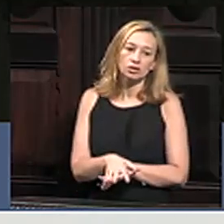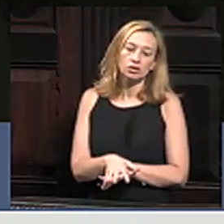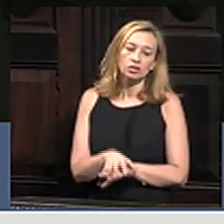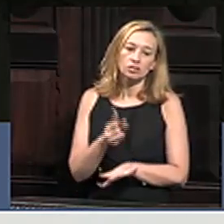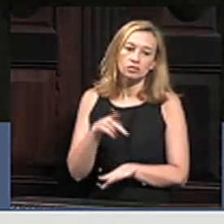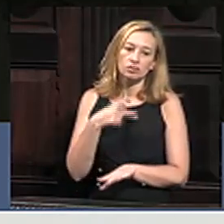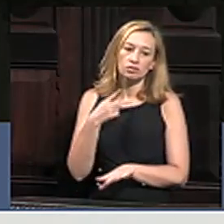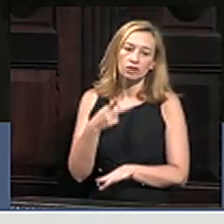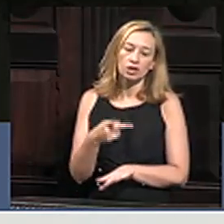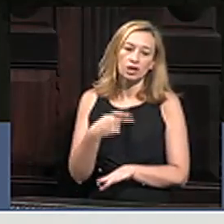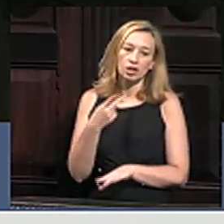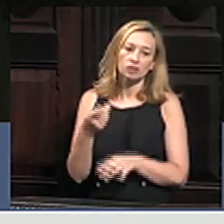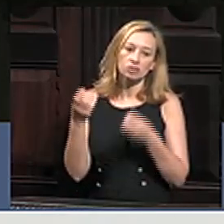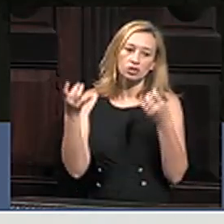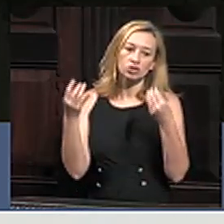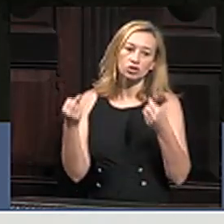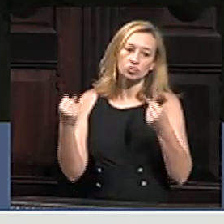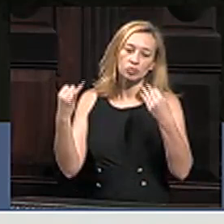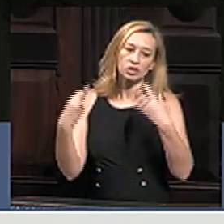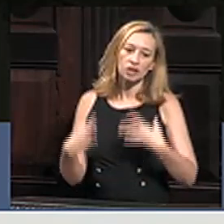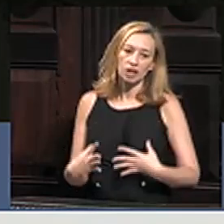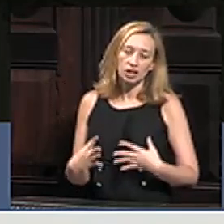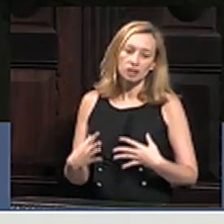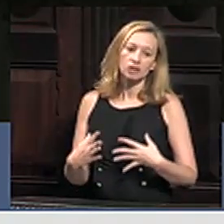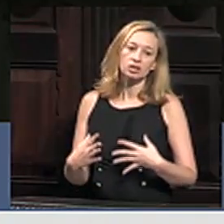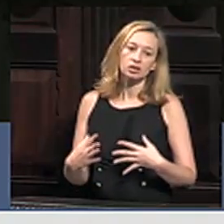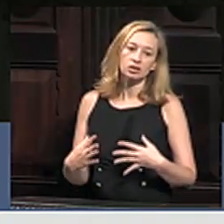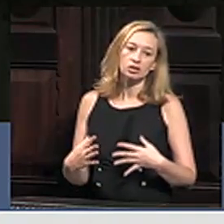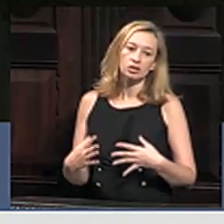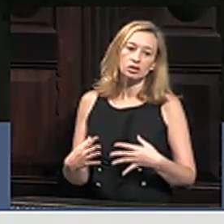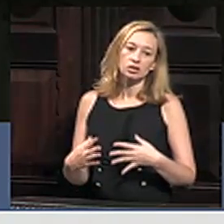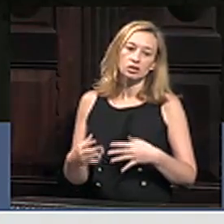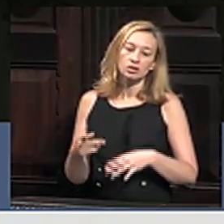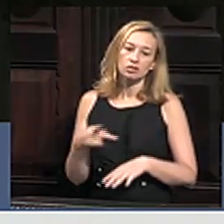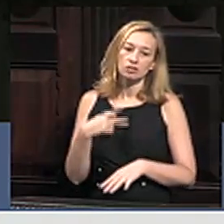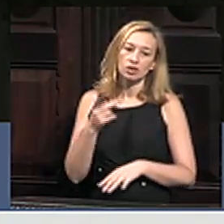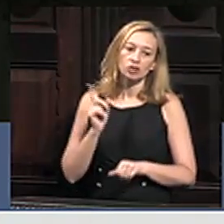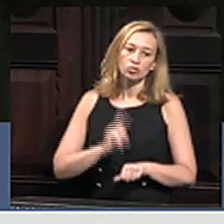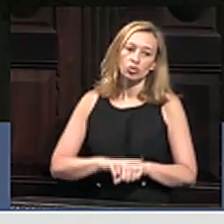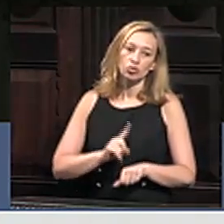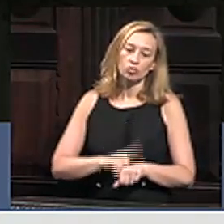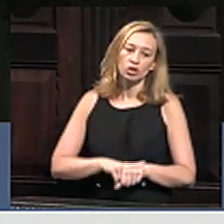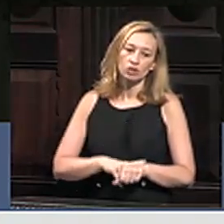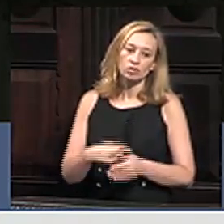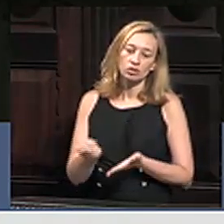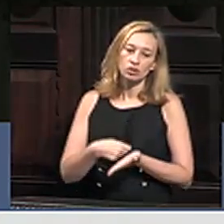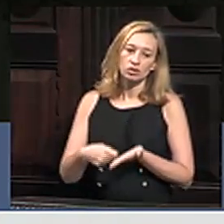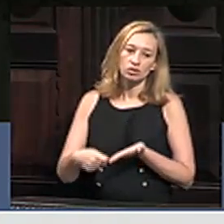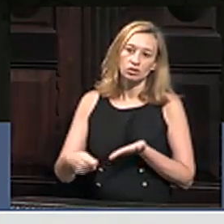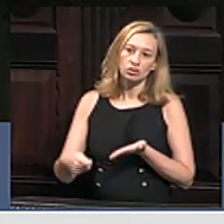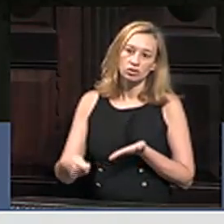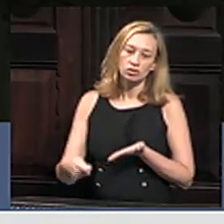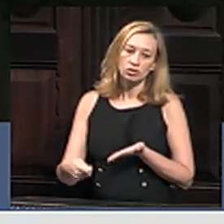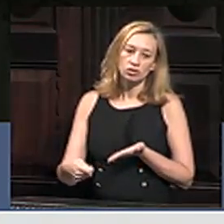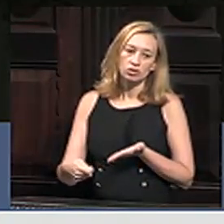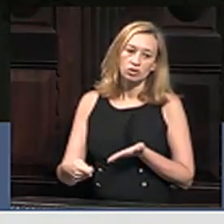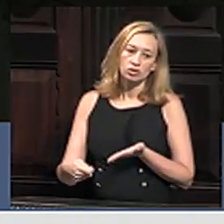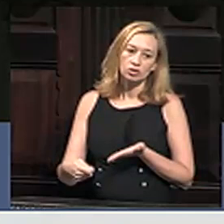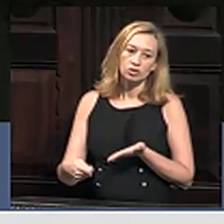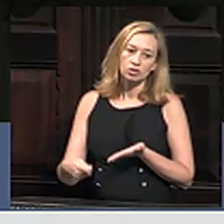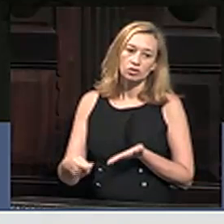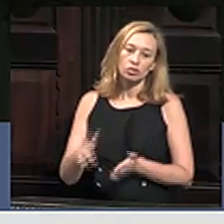autodeclaração e, nesse caso, deverá ser informado no momento de preenchimento do boletim de ocorrência pela